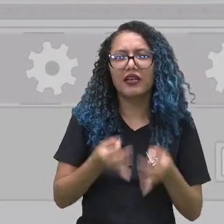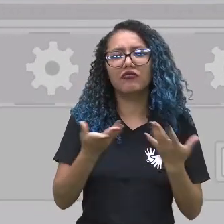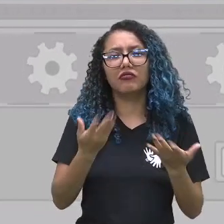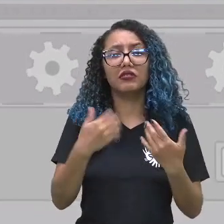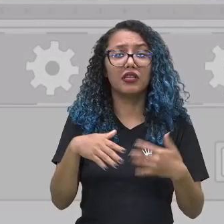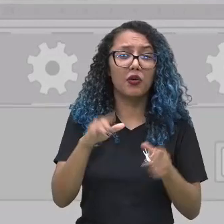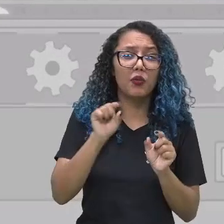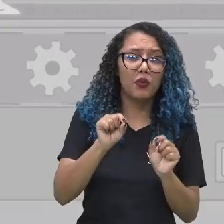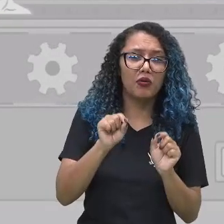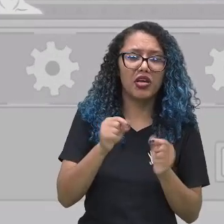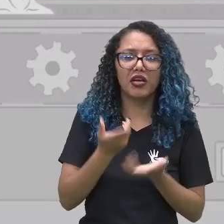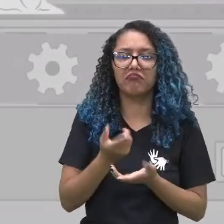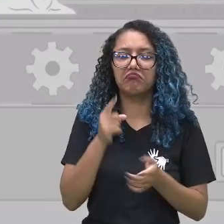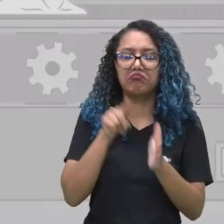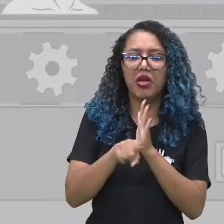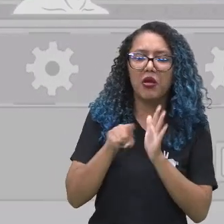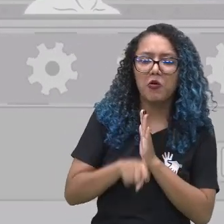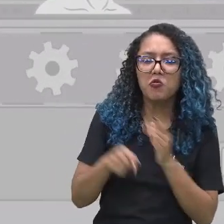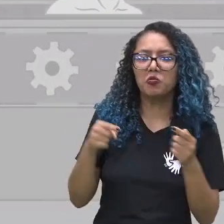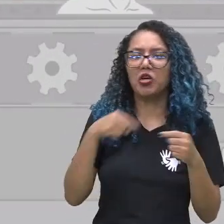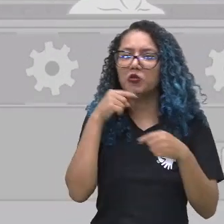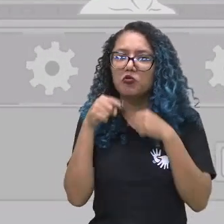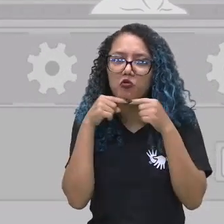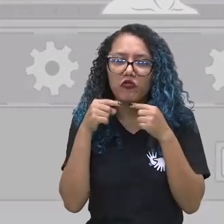questionar. E não questionando, né,